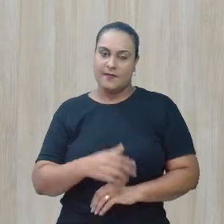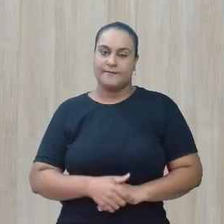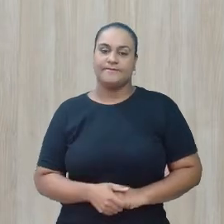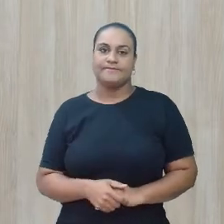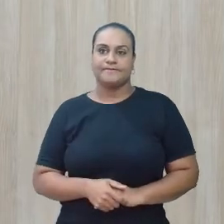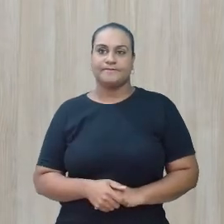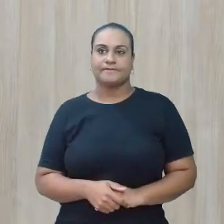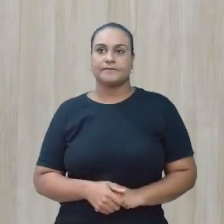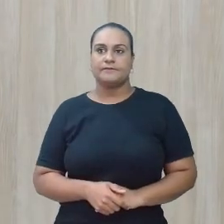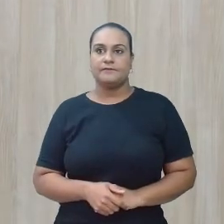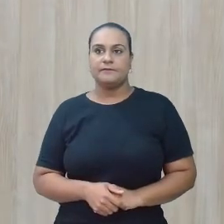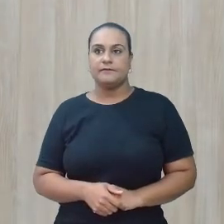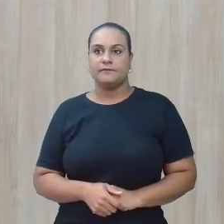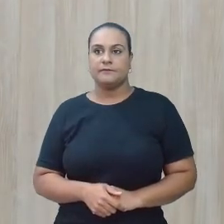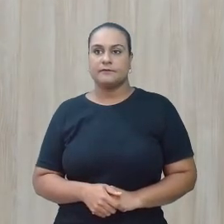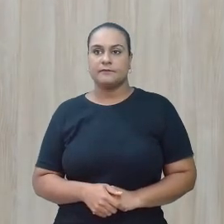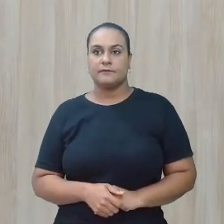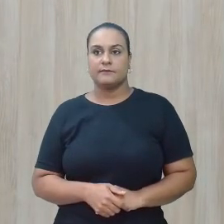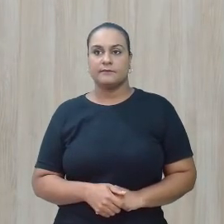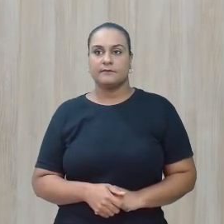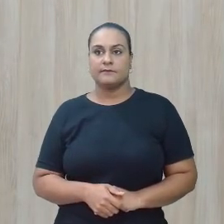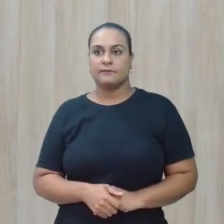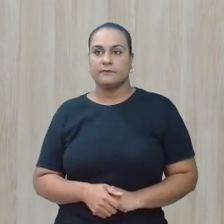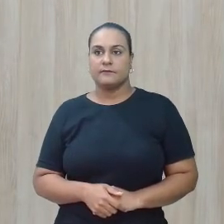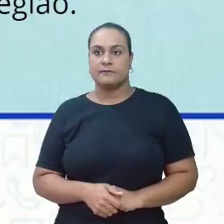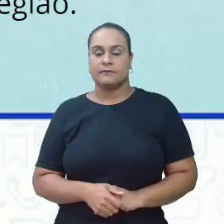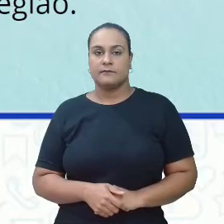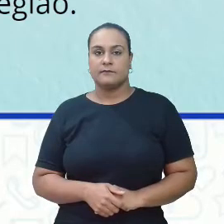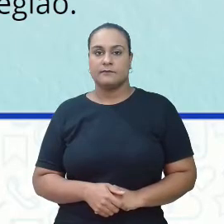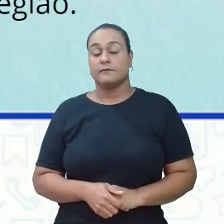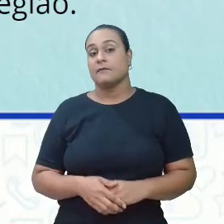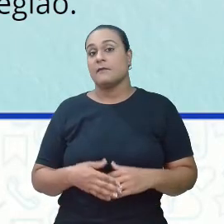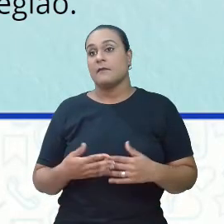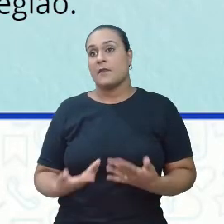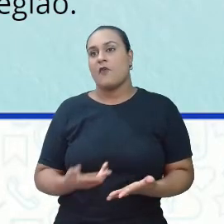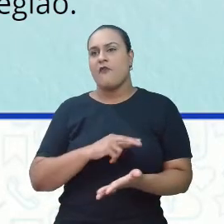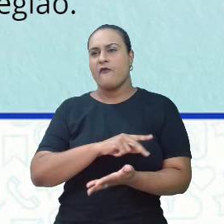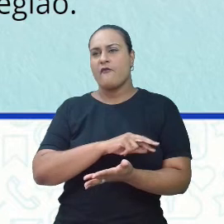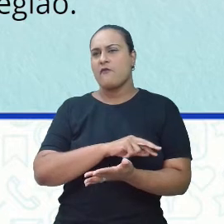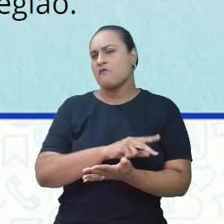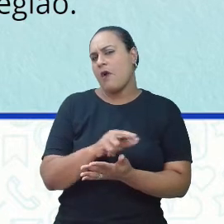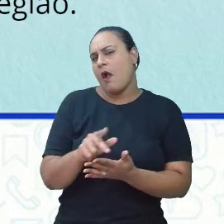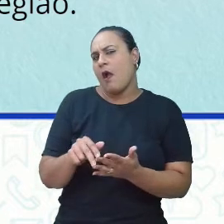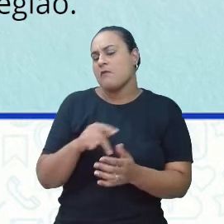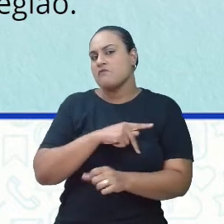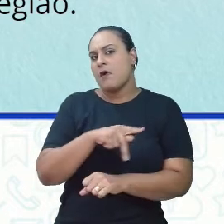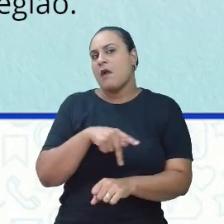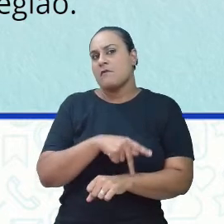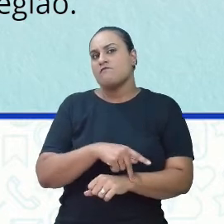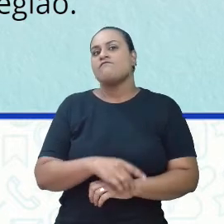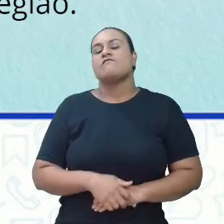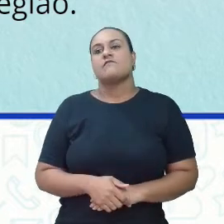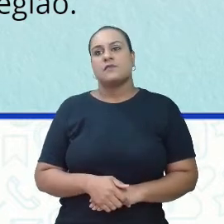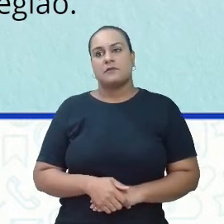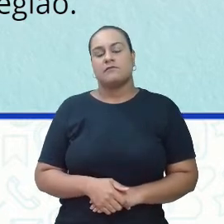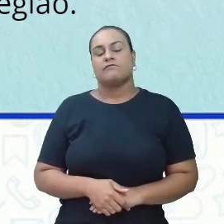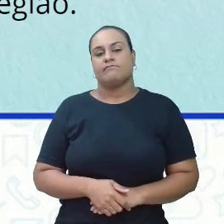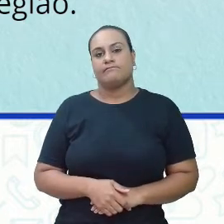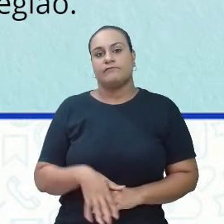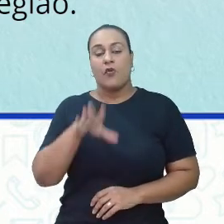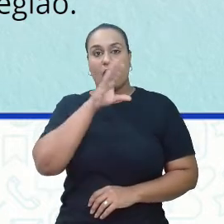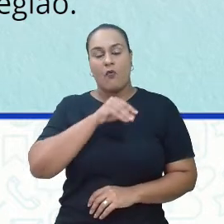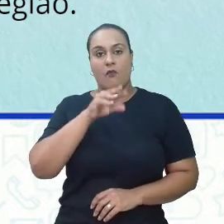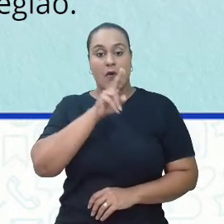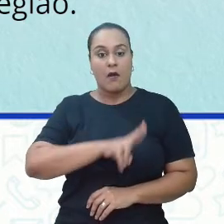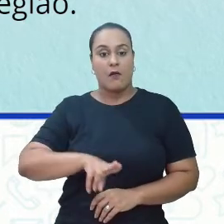tá certo? E como tantos países falam português? Pois é, como é que isso surgiu,